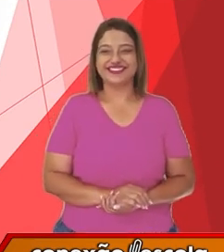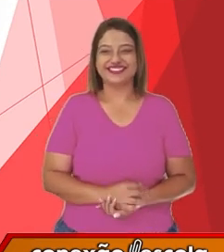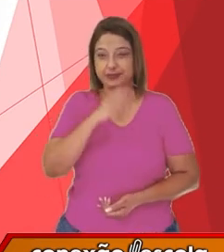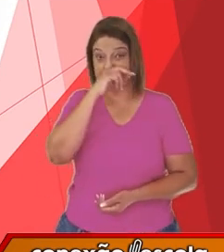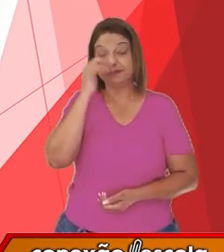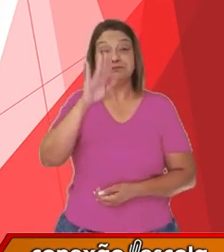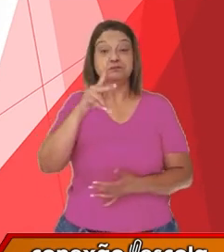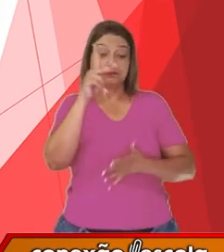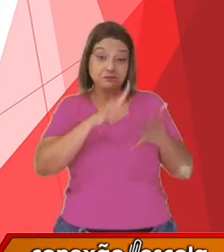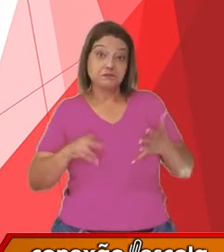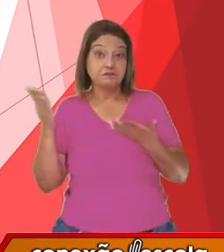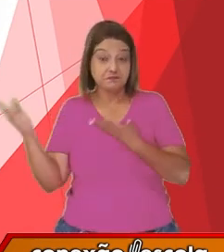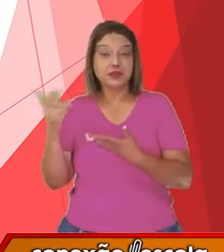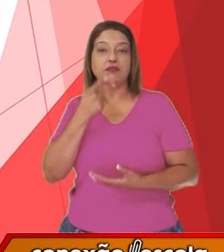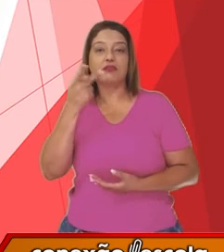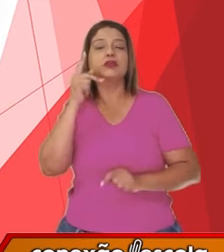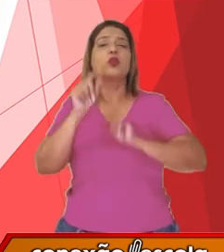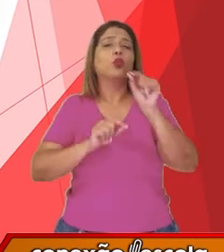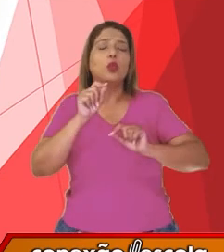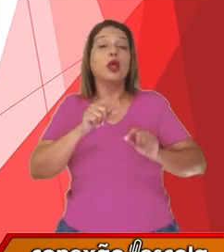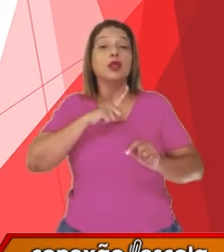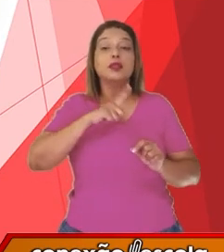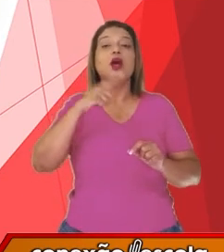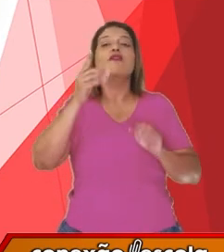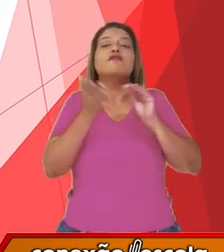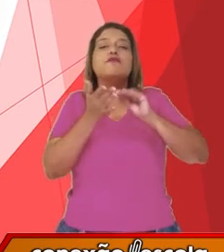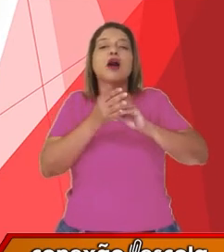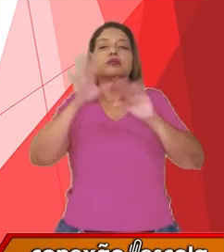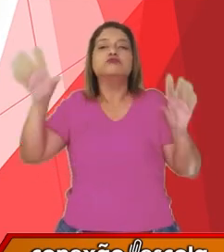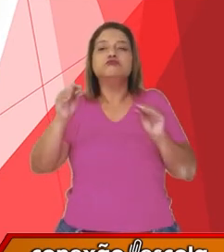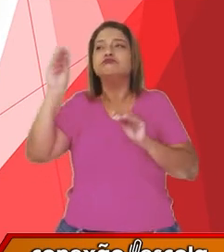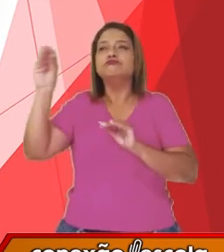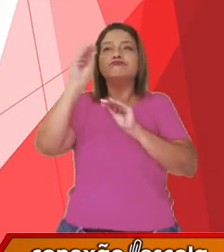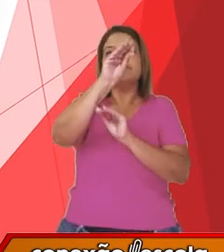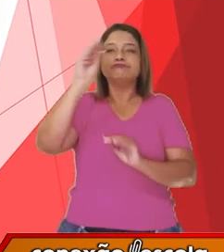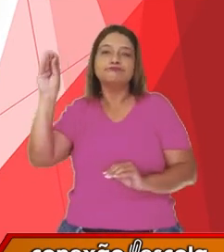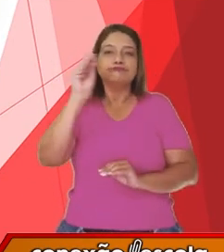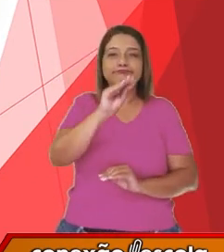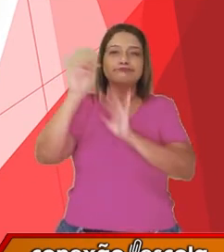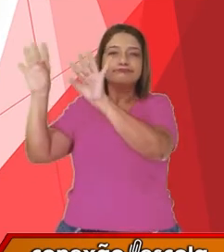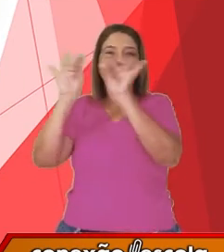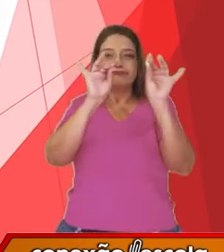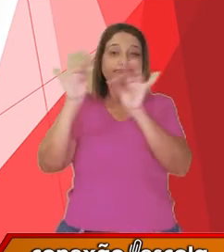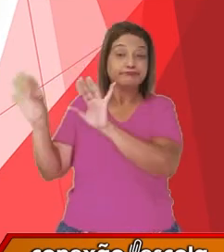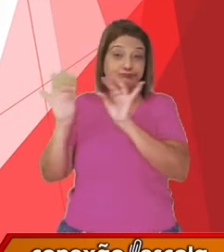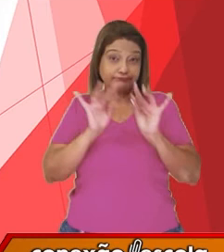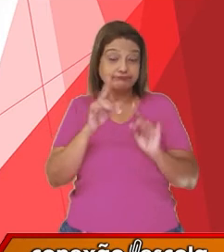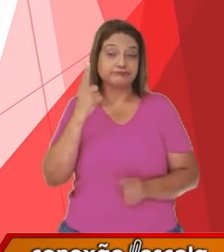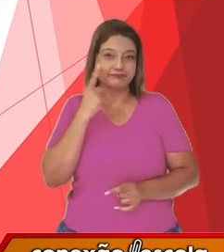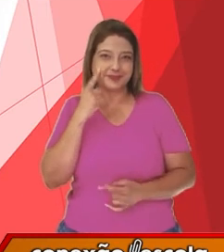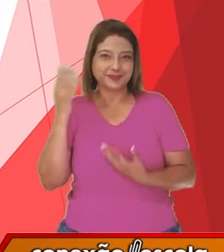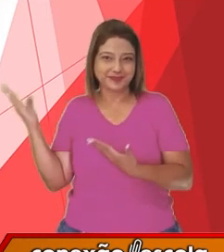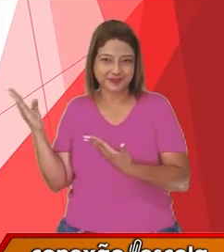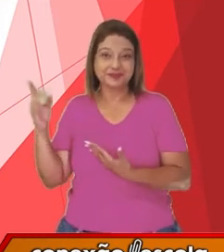Ainda sobre o poema, complete com as palavras que faltam, consultando o quadro ao lado. Observe